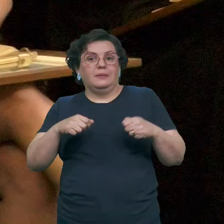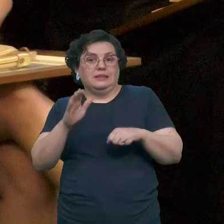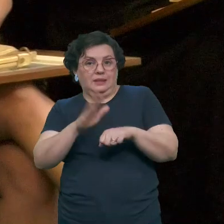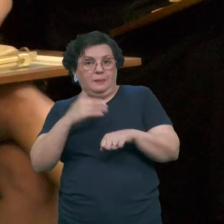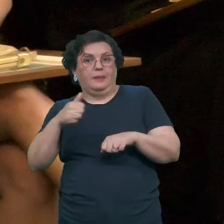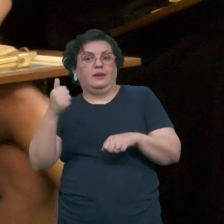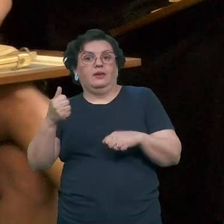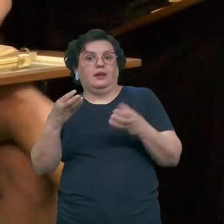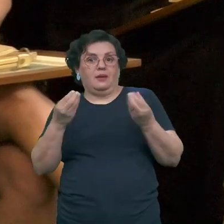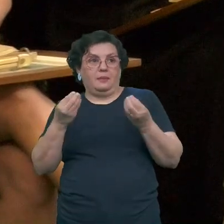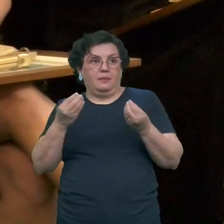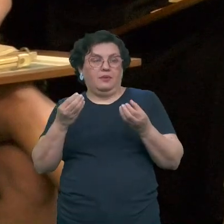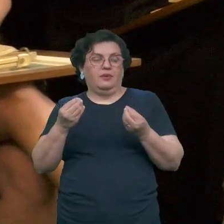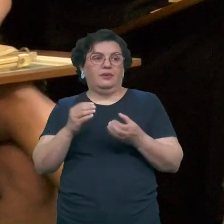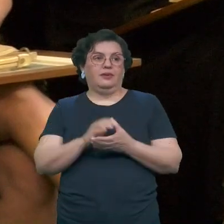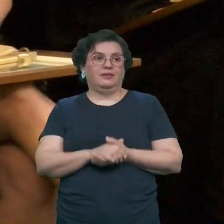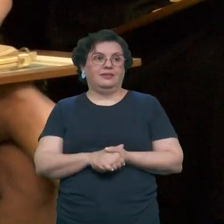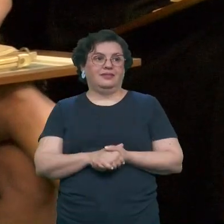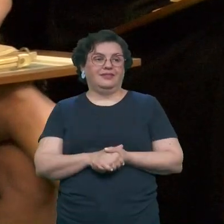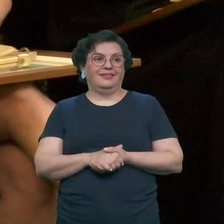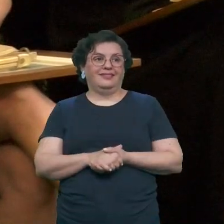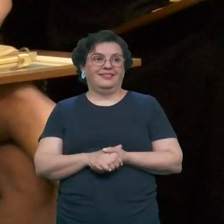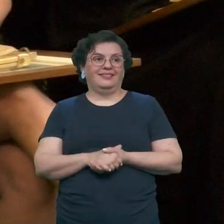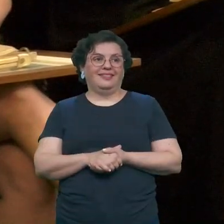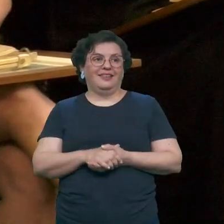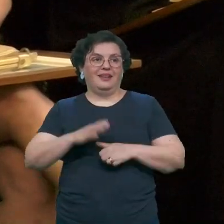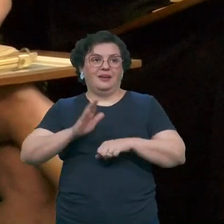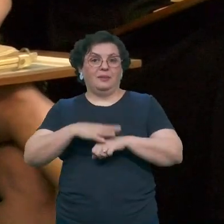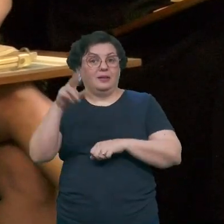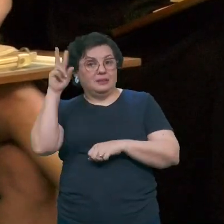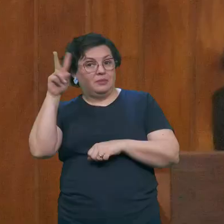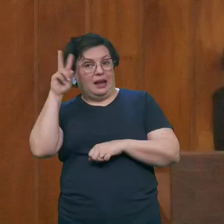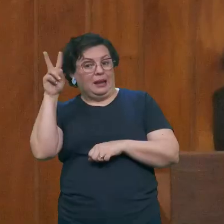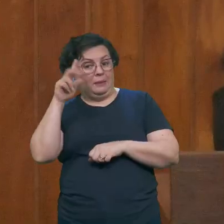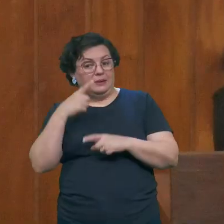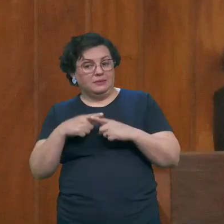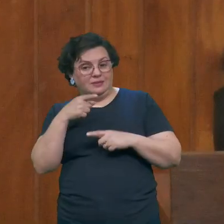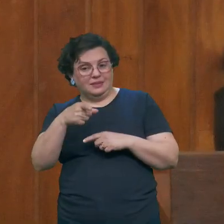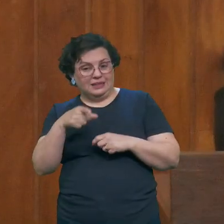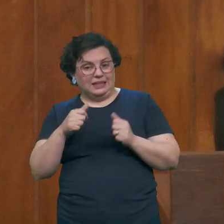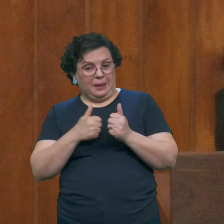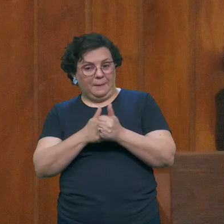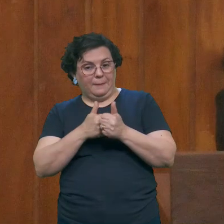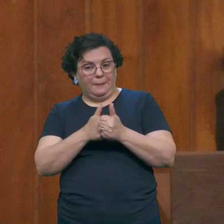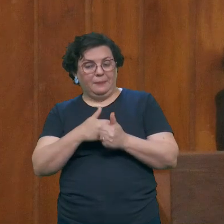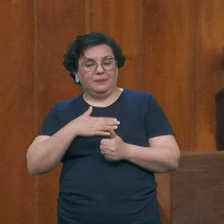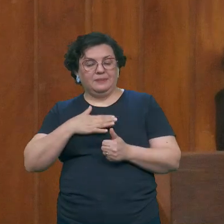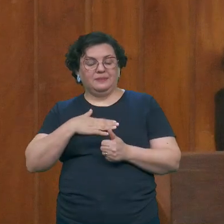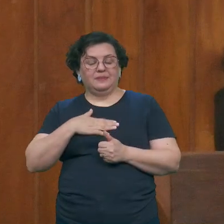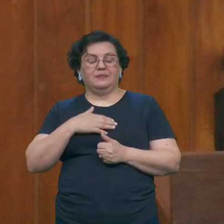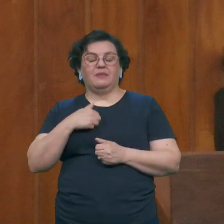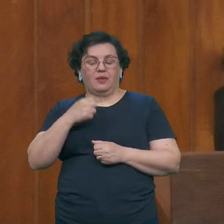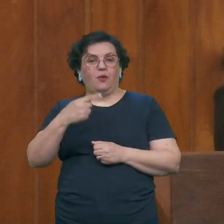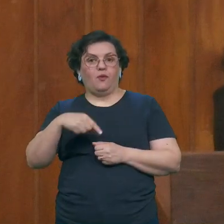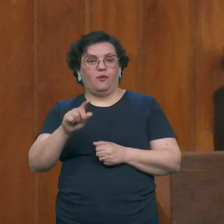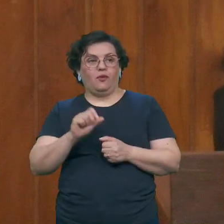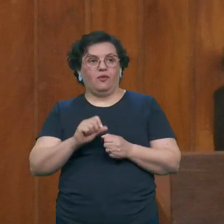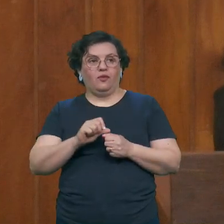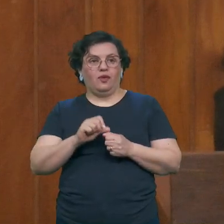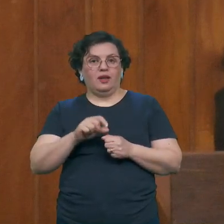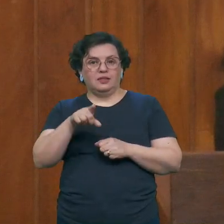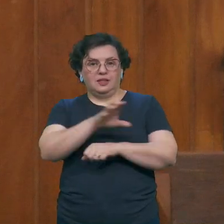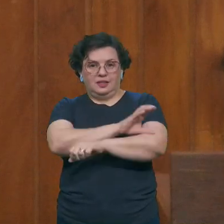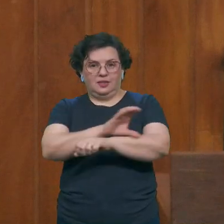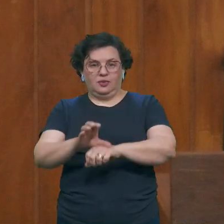preciso fazer. É mais uma lembrança, viu, Celinha, de você estar aí e que eu vou procurar fazer